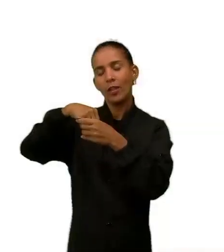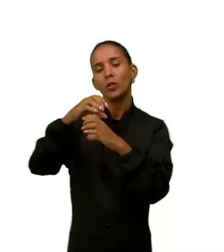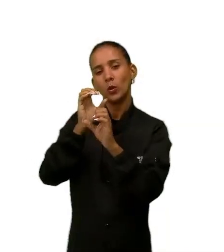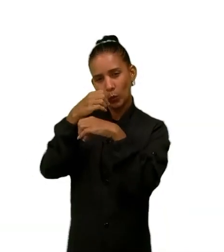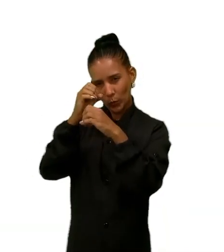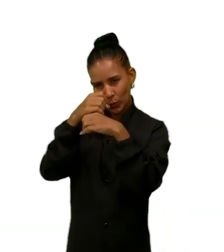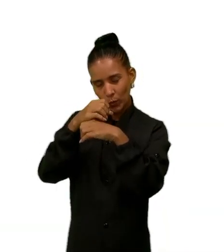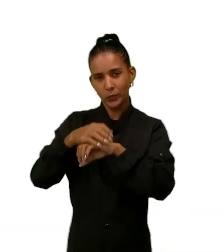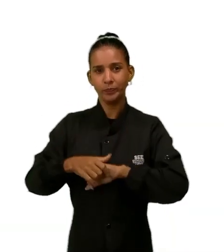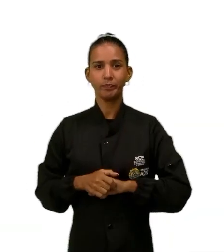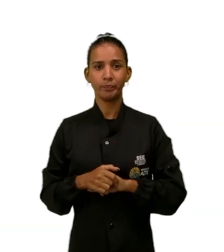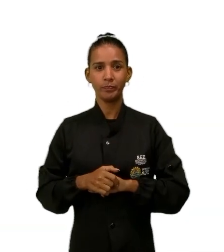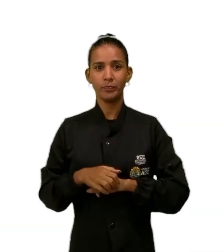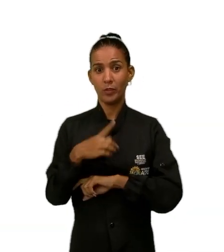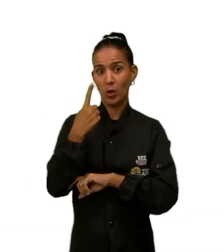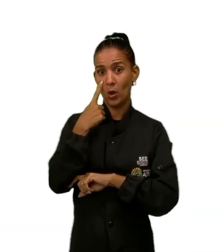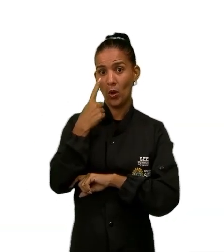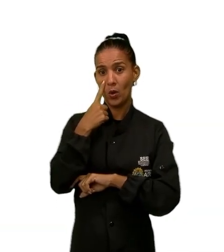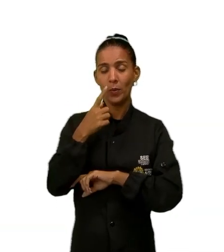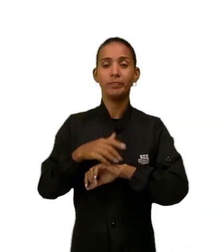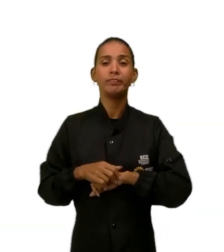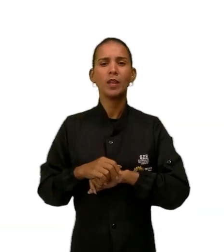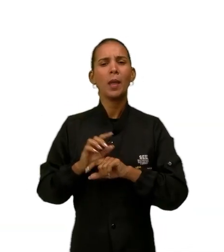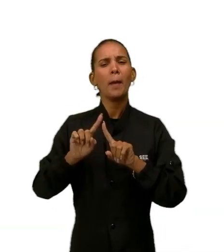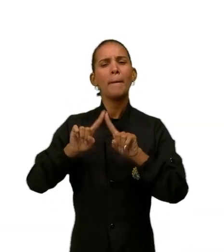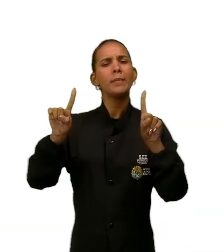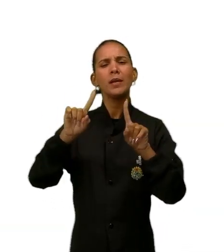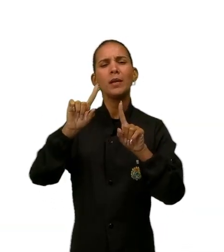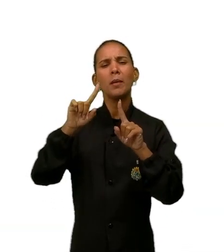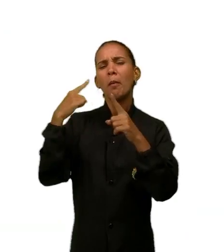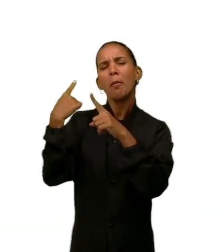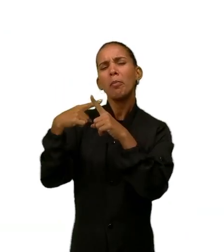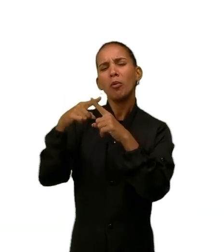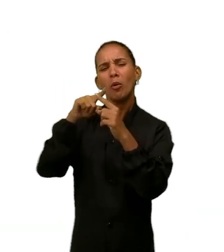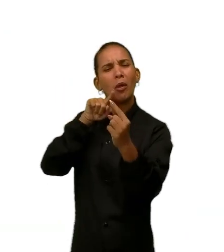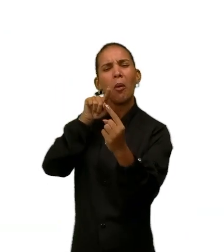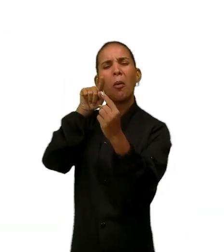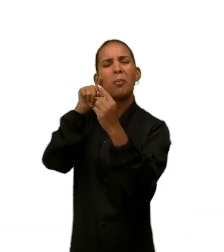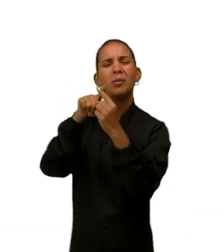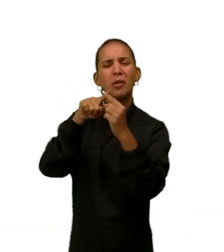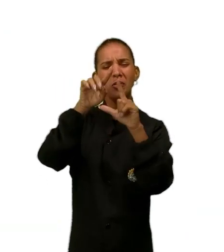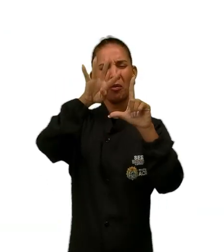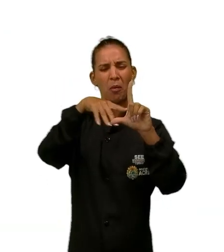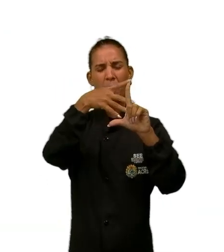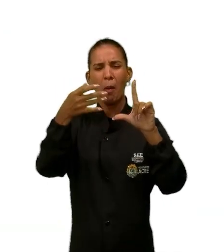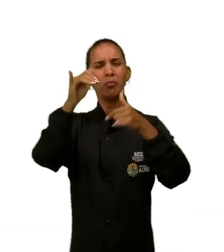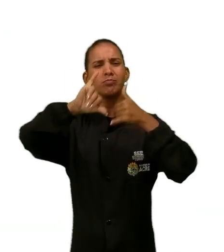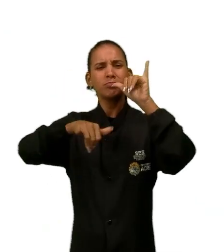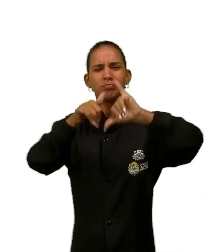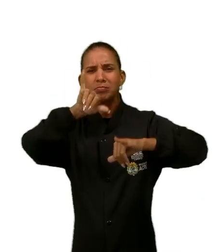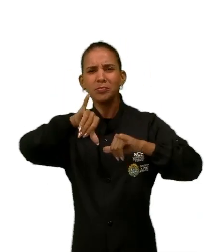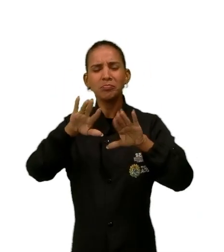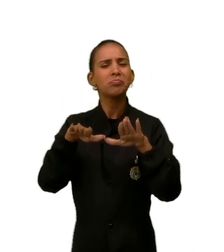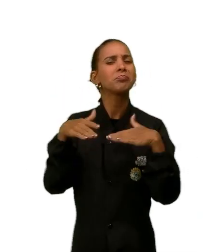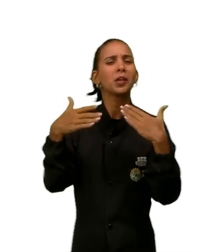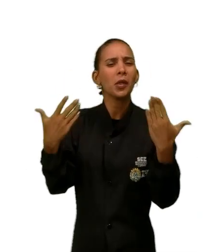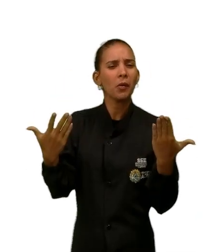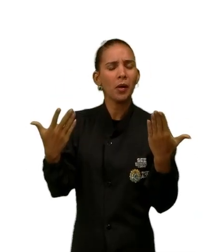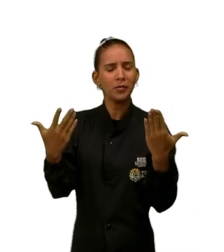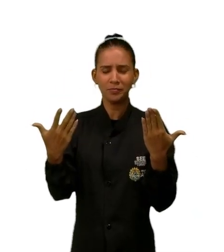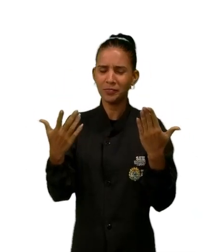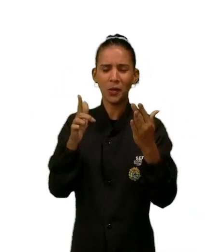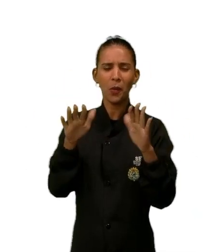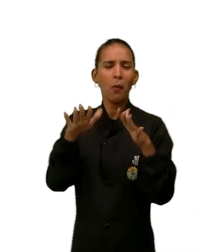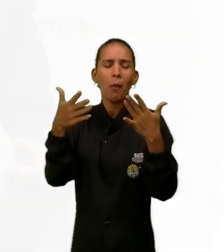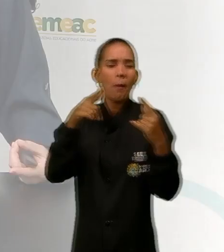Aqui, ó, a gente tem o porquê que serve a tabela periódica. Vocês já pararam para pensar para que serve a tabela